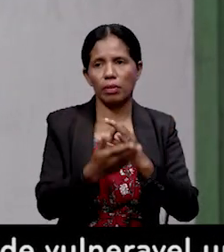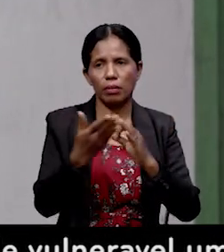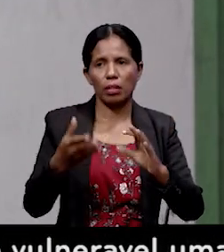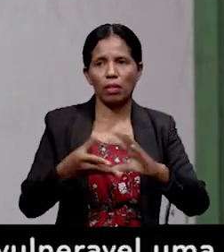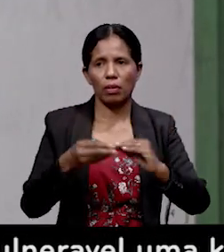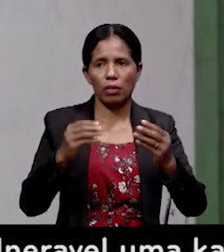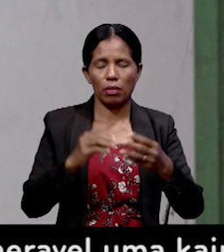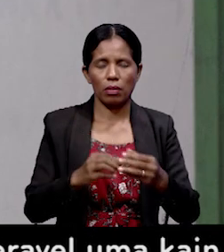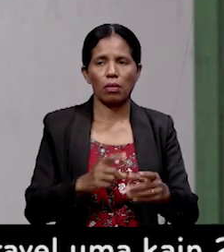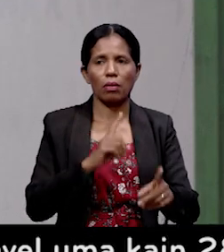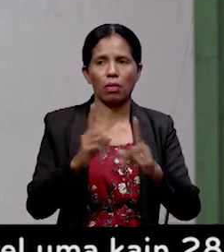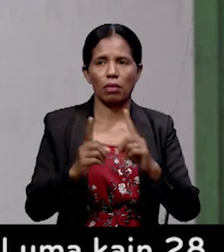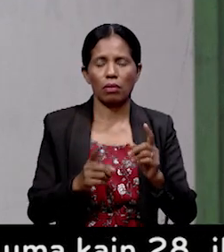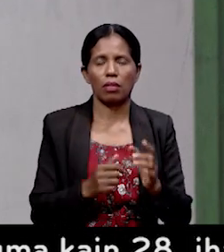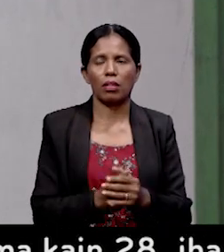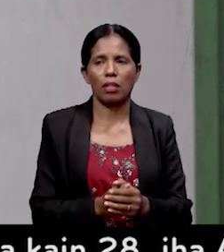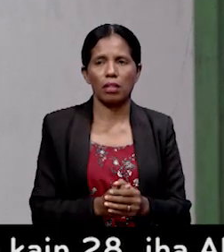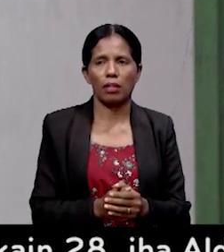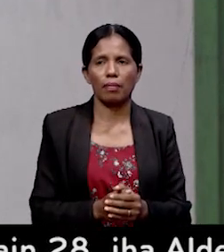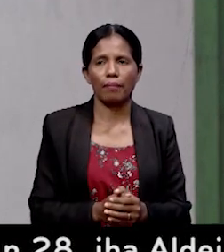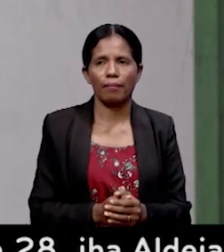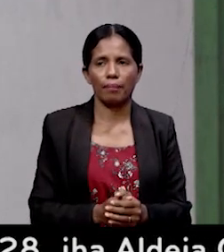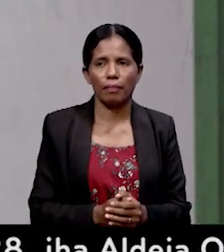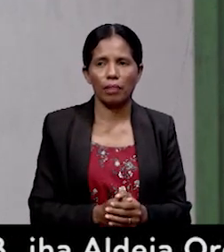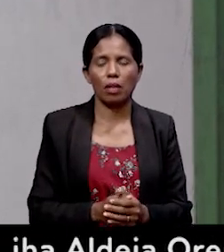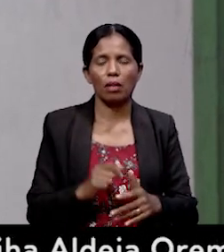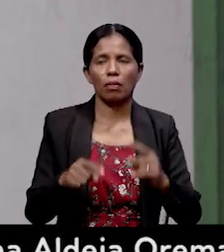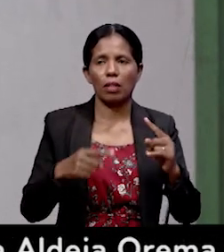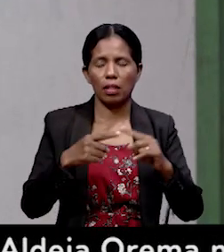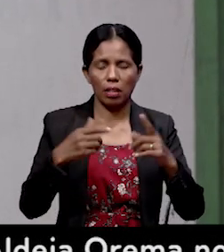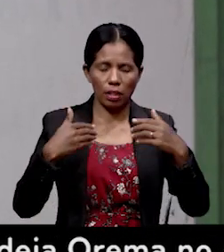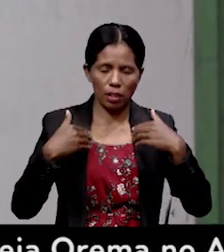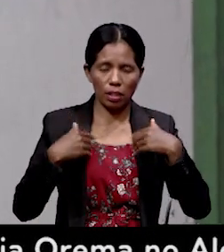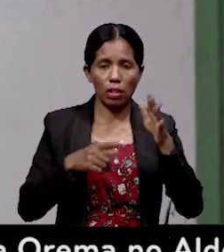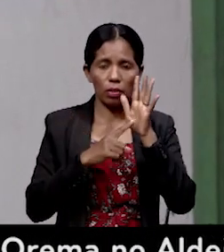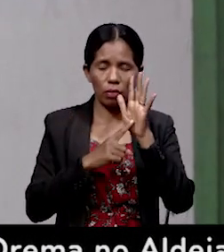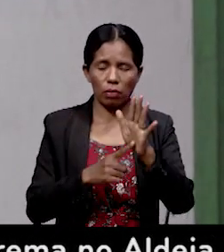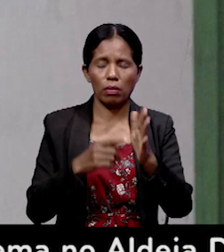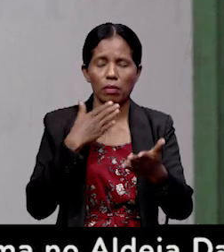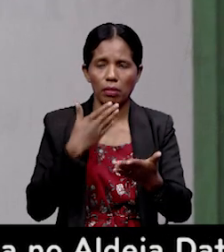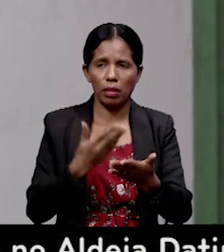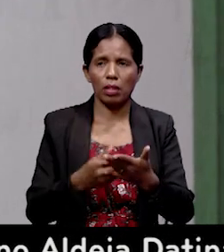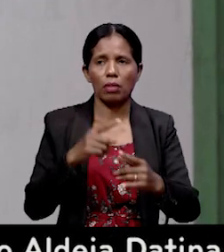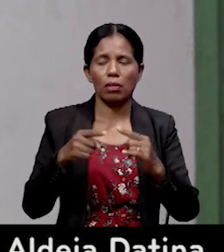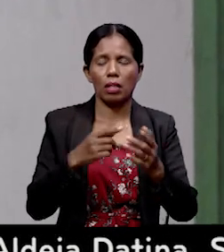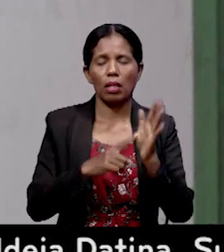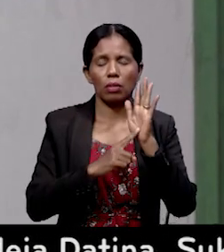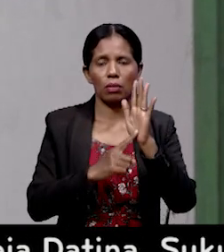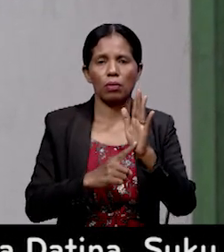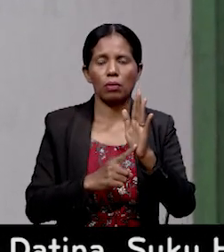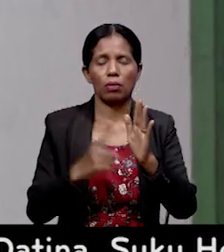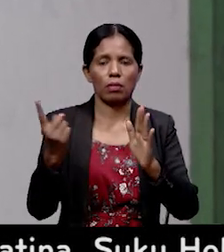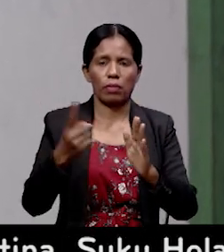balum contene, balum conta e grava ona. Nene banhira e valores fortilio, banhira e transmissão